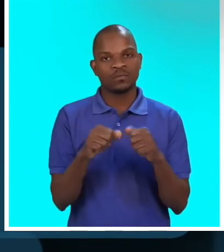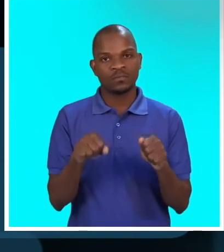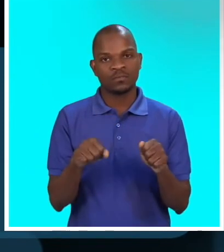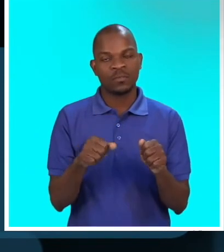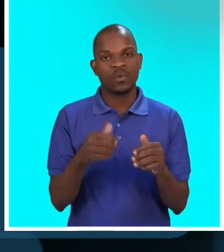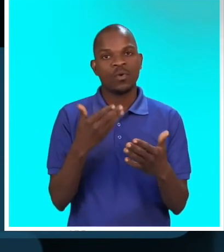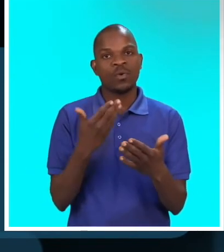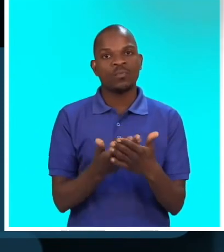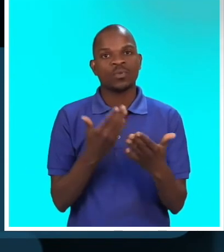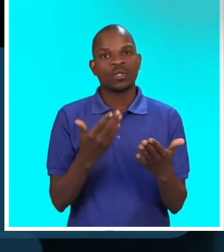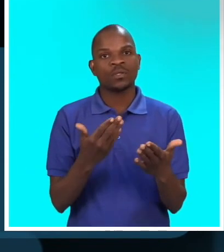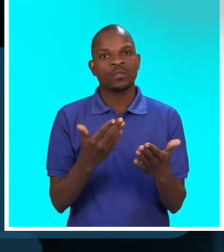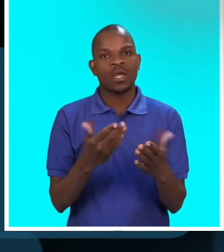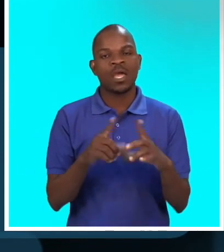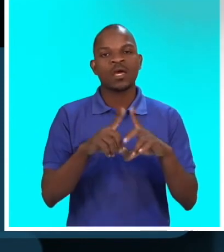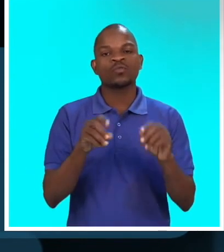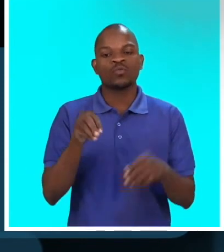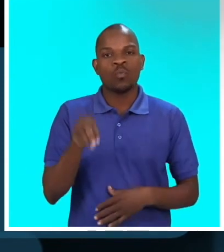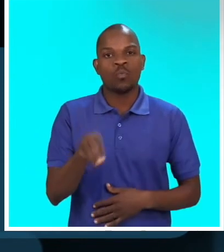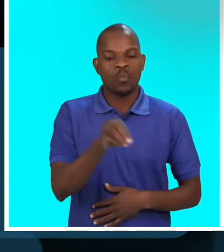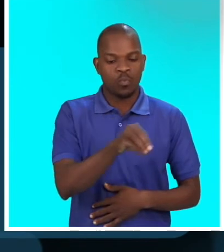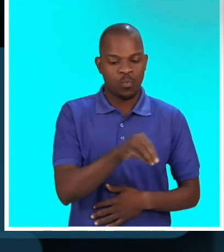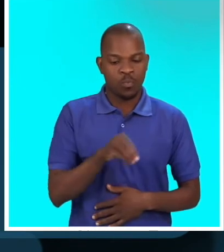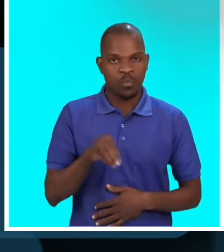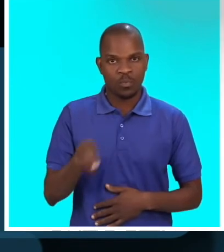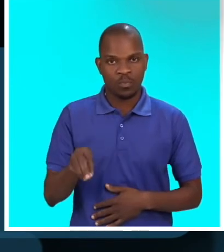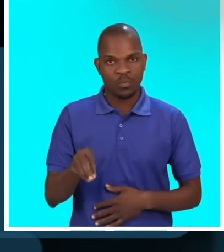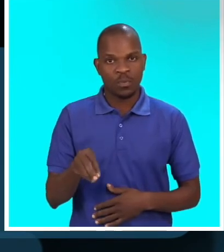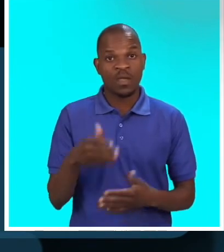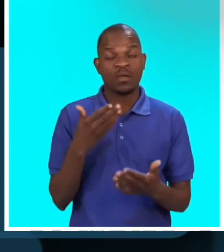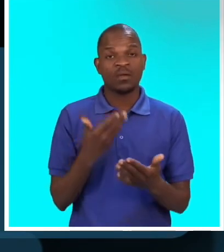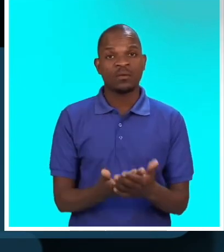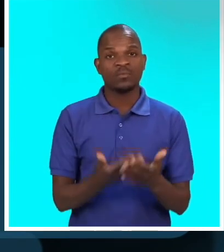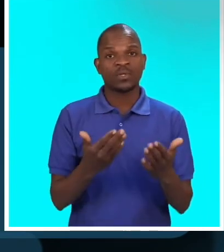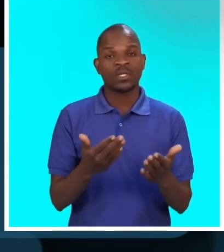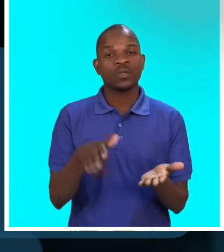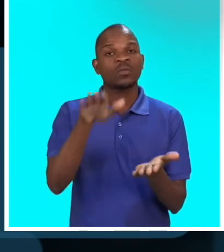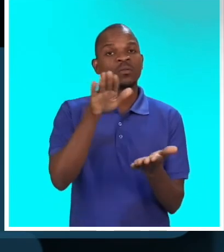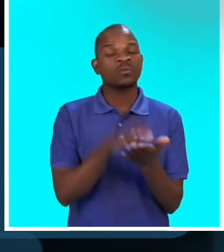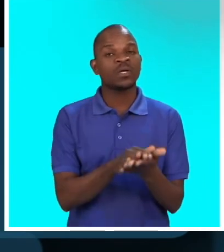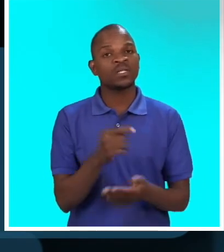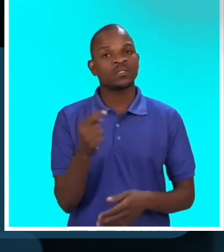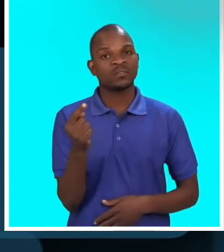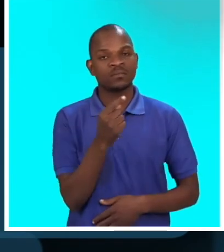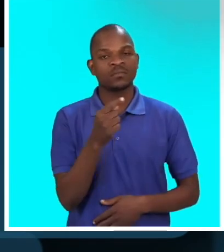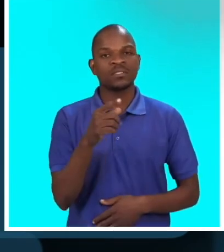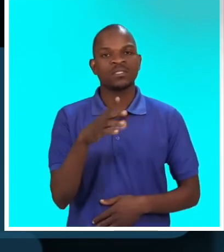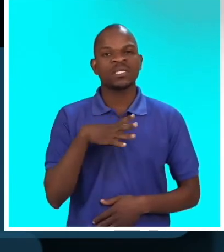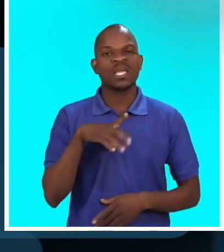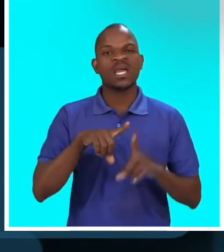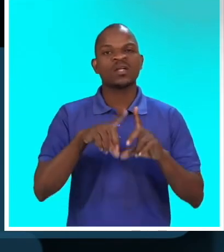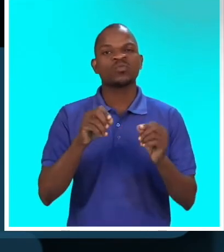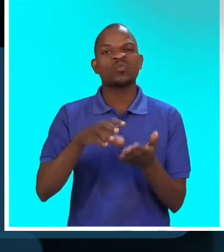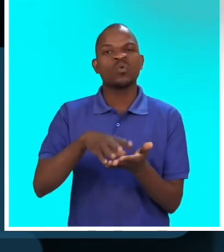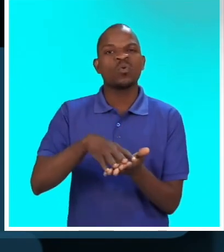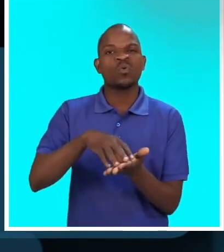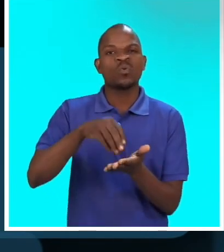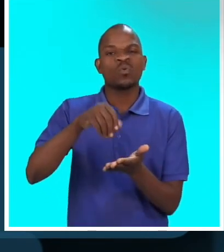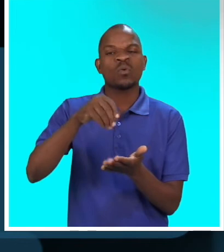que são chuva. Porque lá, a